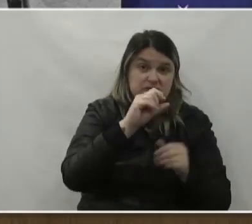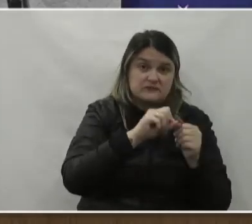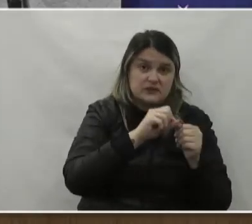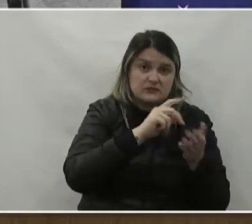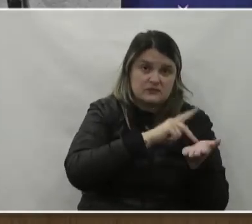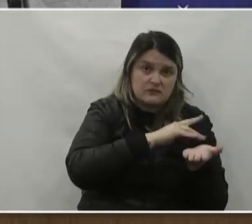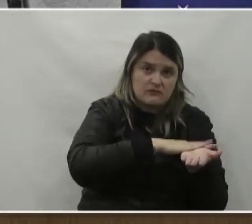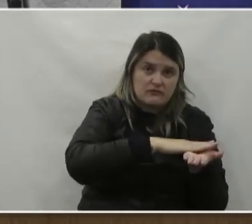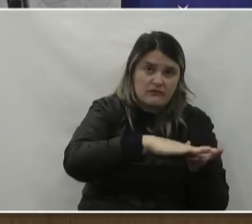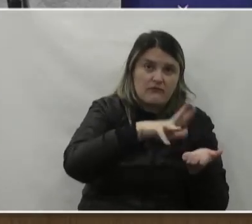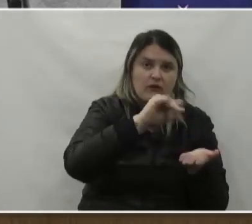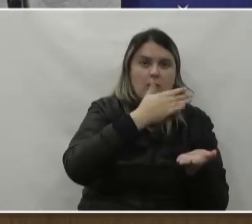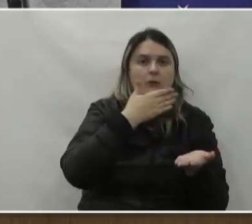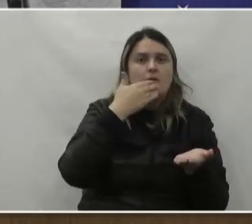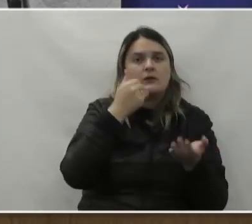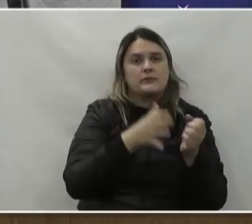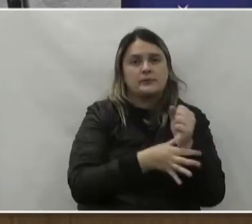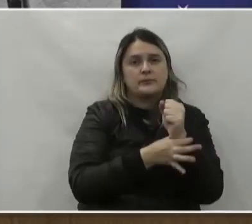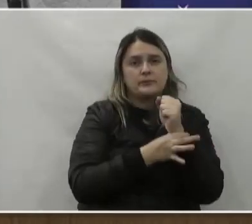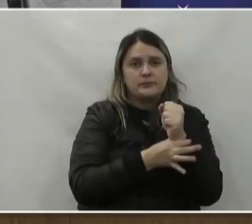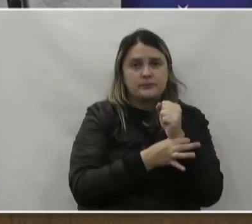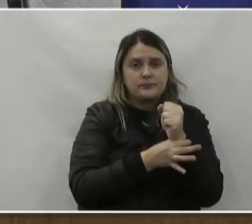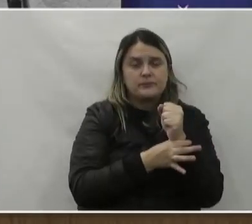mais segurança,